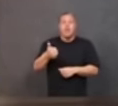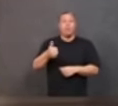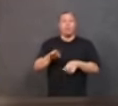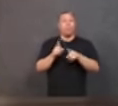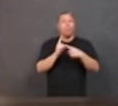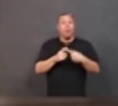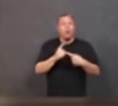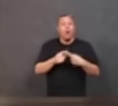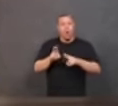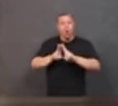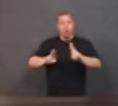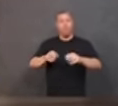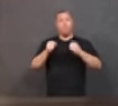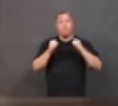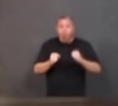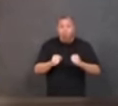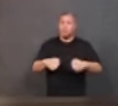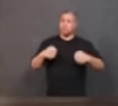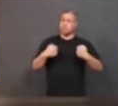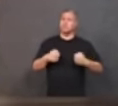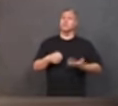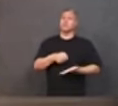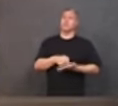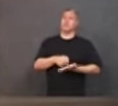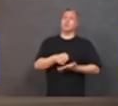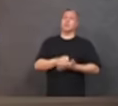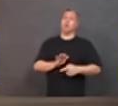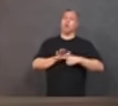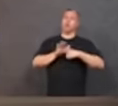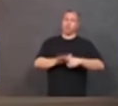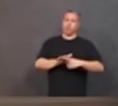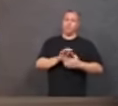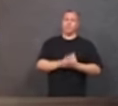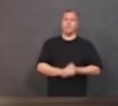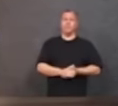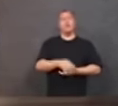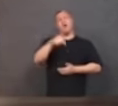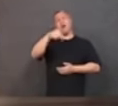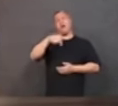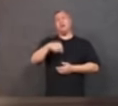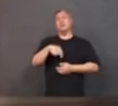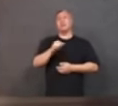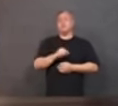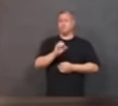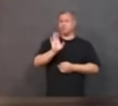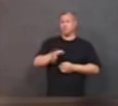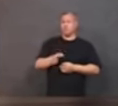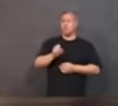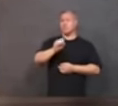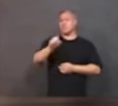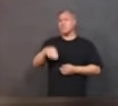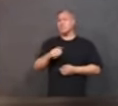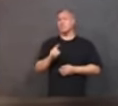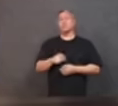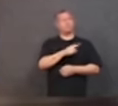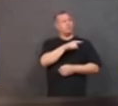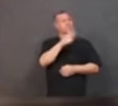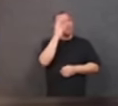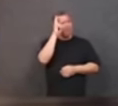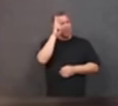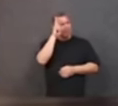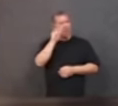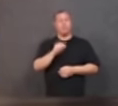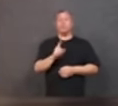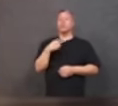deve contribuir muito. Aqui no campus, professor Pedro, há de se lembrar que fomos nós, por termos sido presidentes